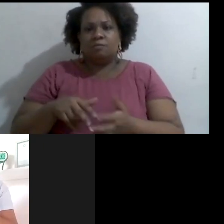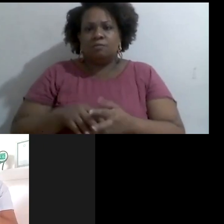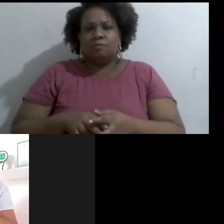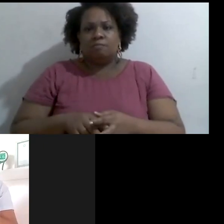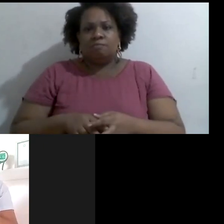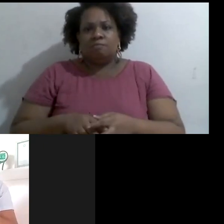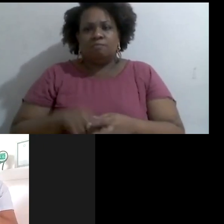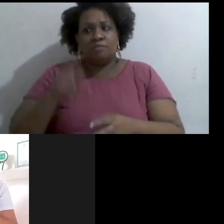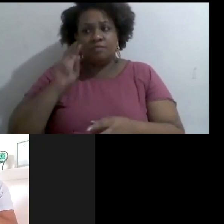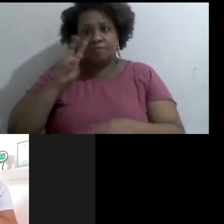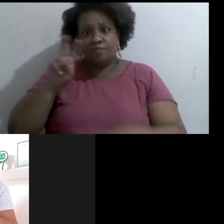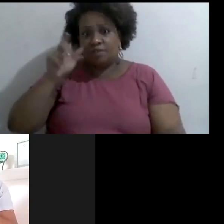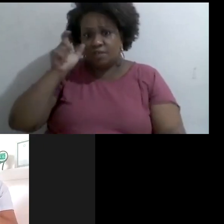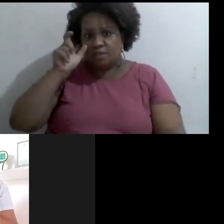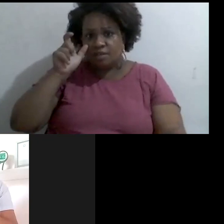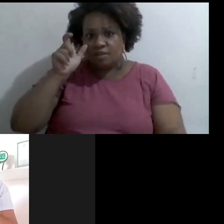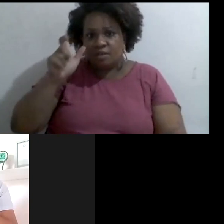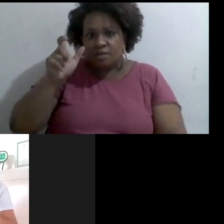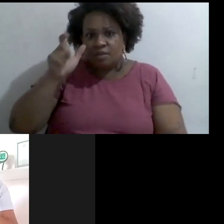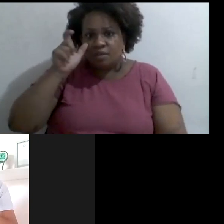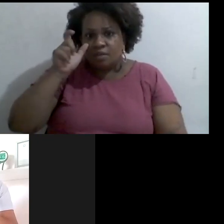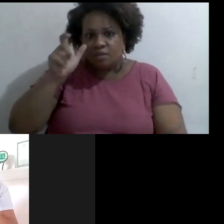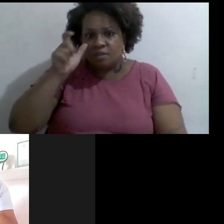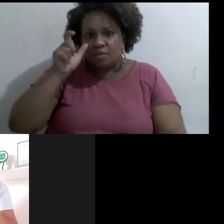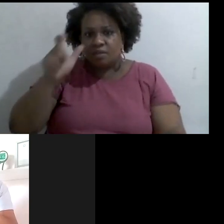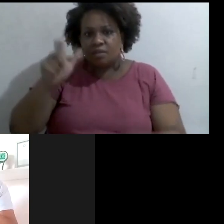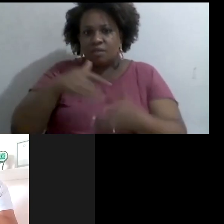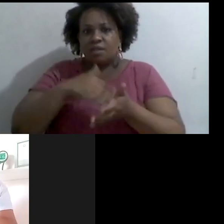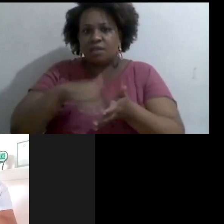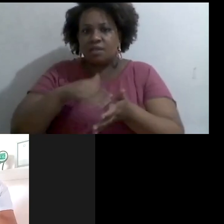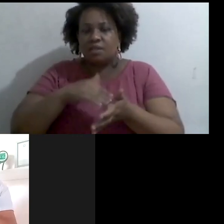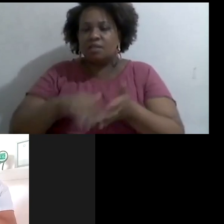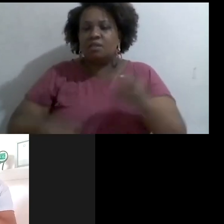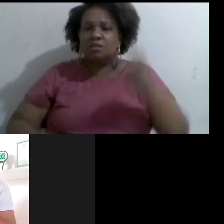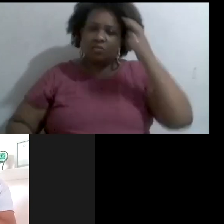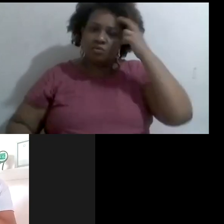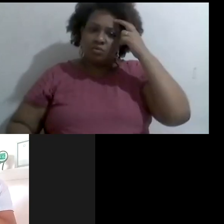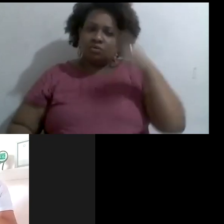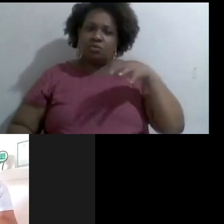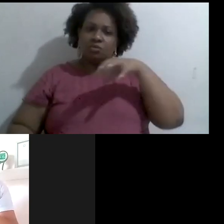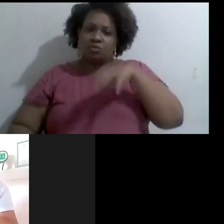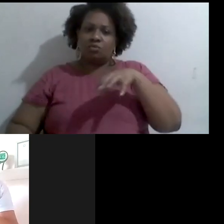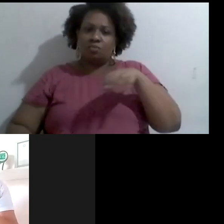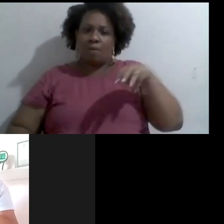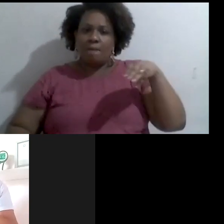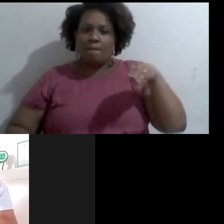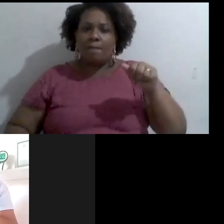visada pela Secretaria de Cultura e como a rede que eu faço parte, que o Matias acabou de falar